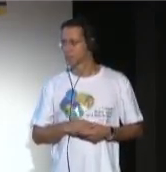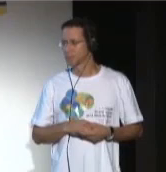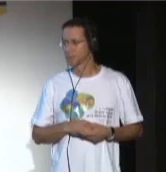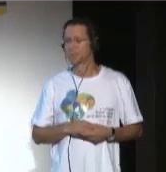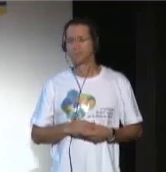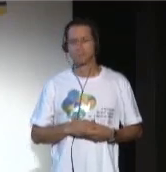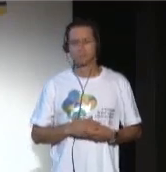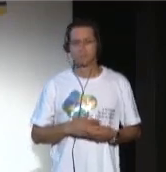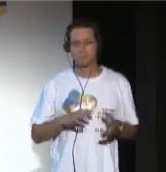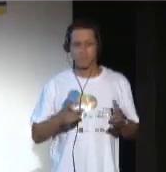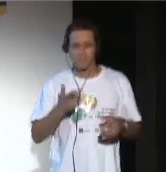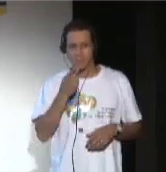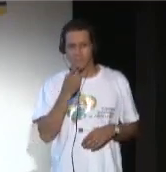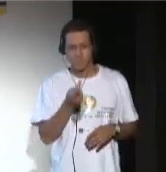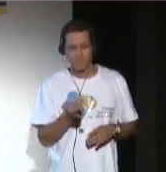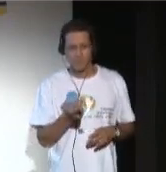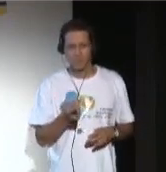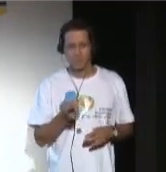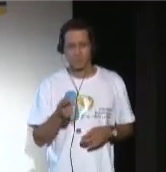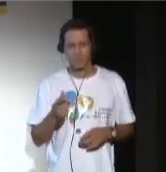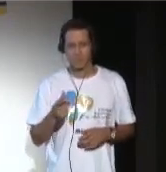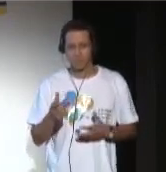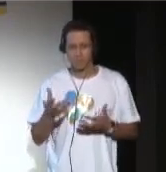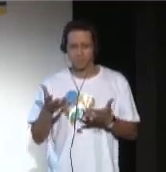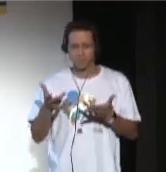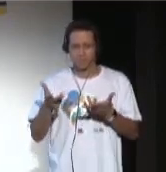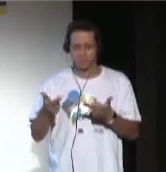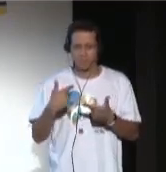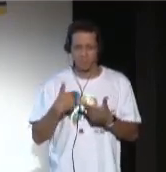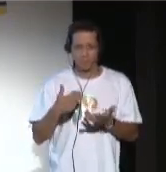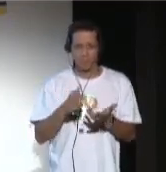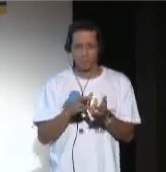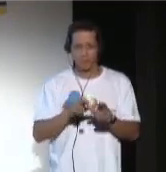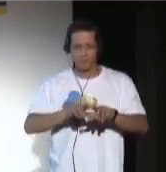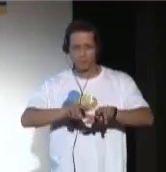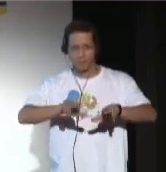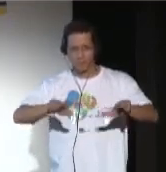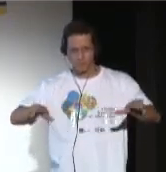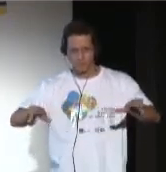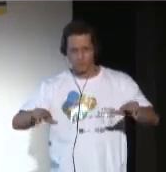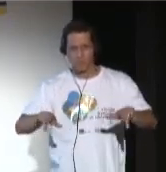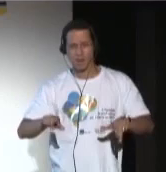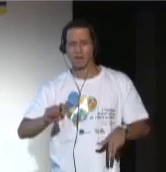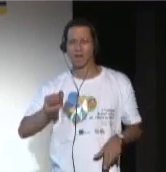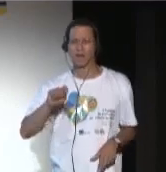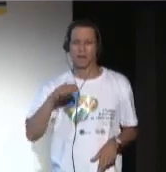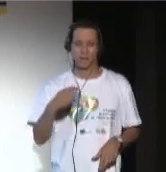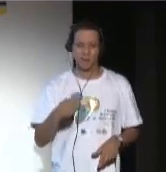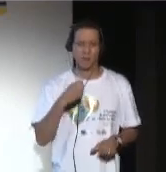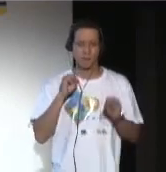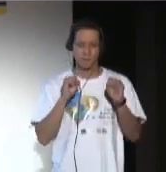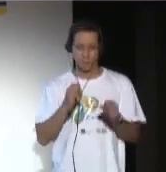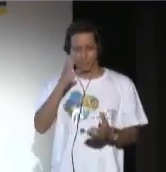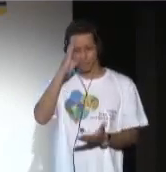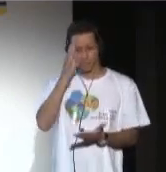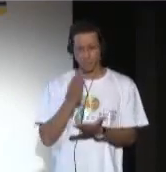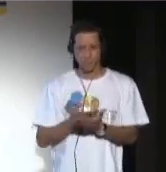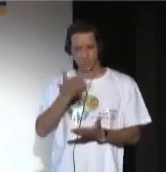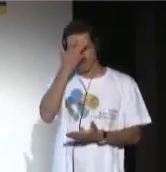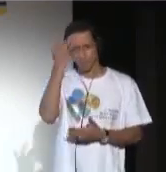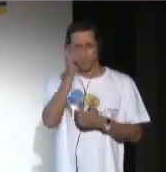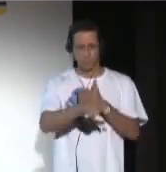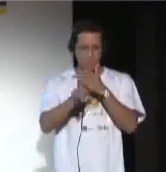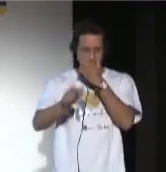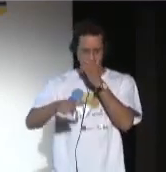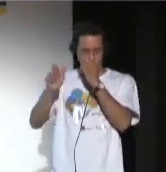Mas quando vocês falam que acolhem a diversidade, isso significa que você pode confiar nas pessoas. E